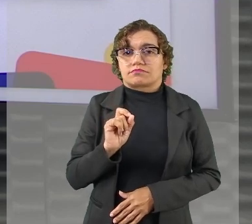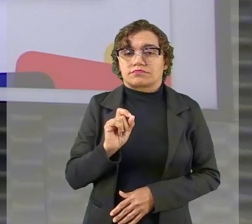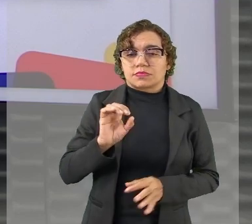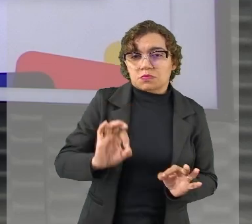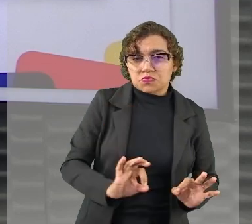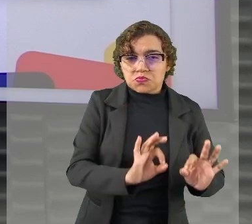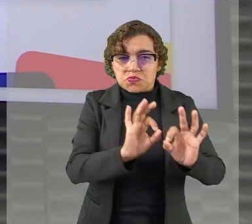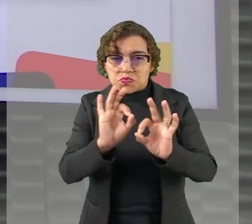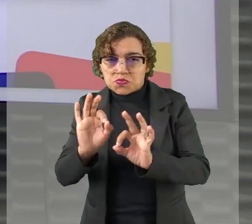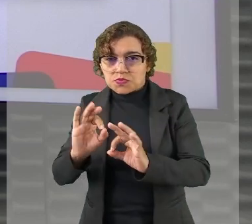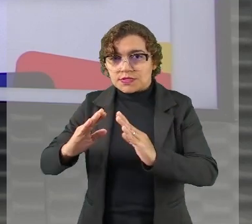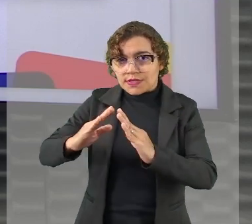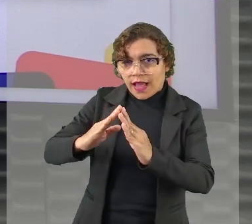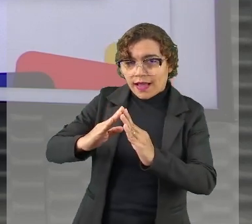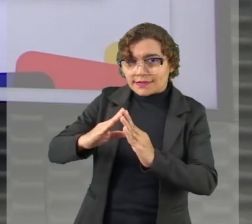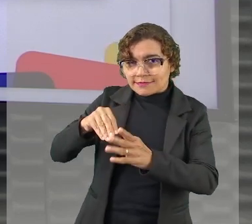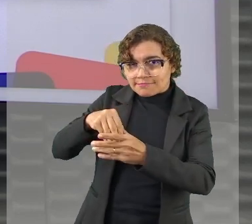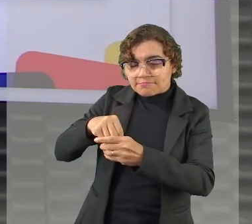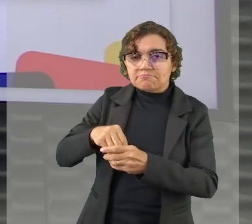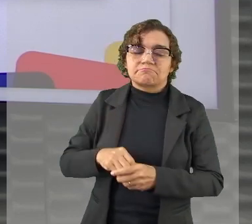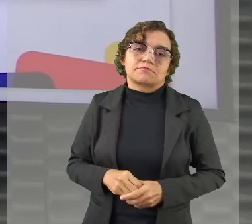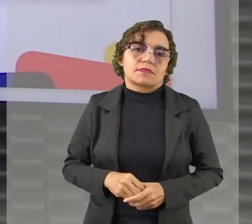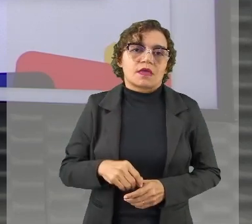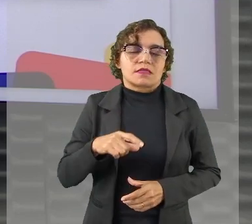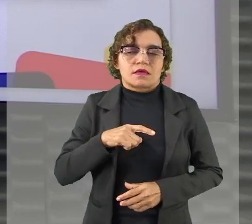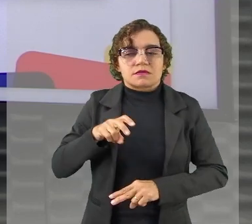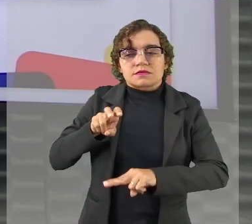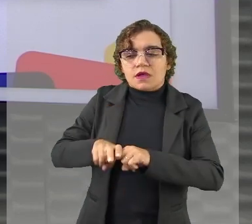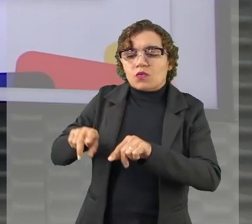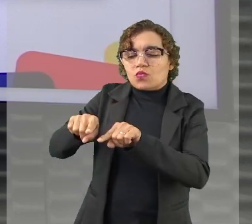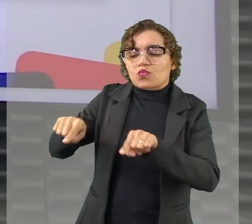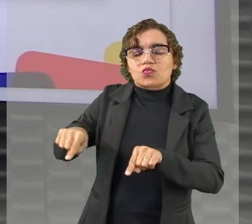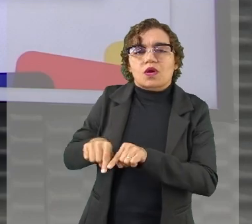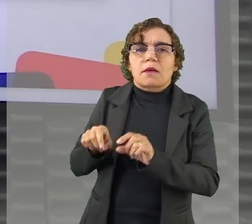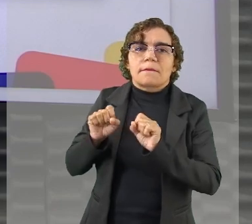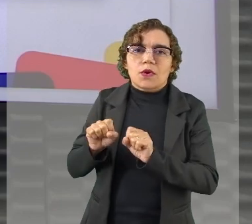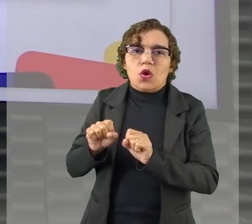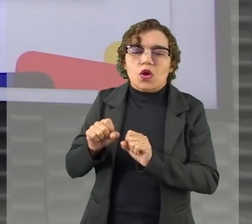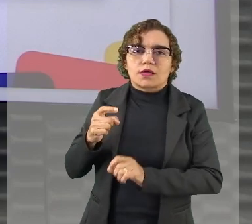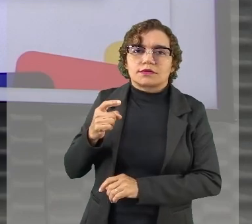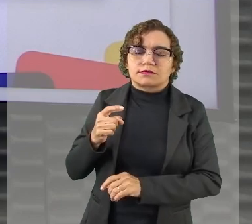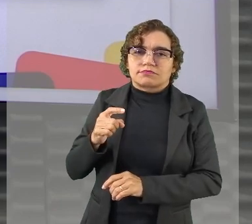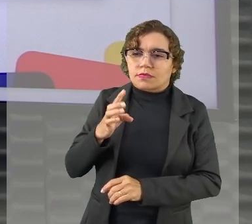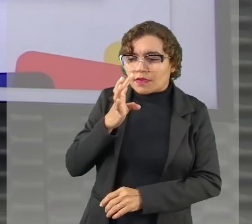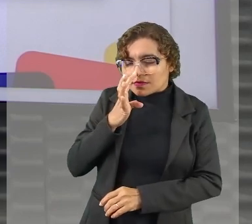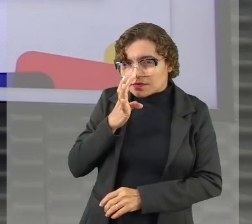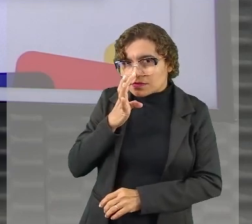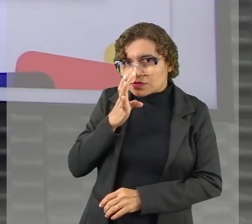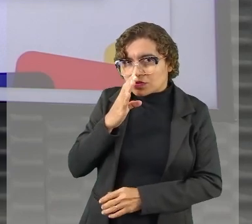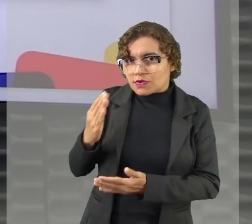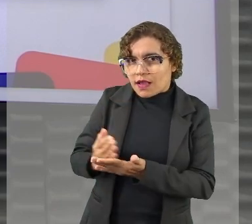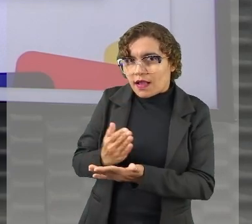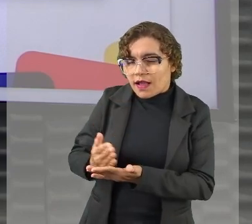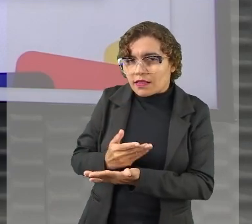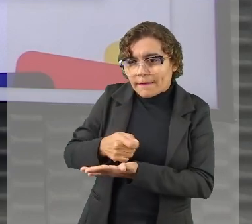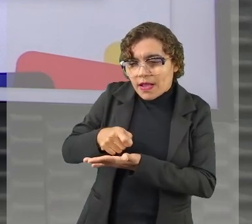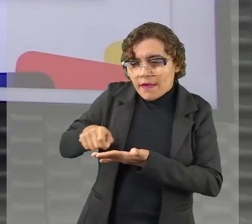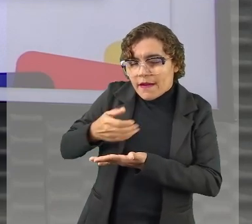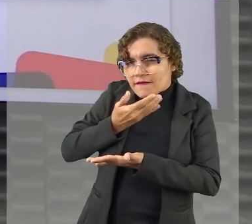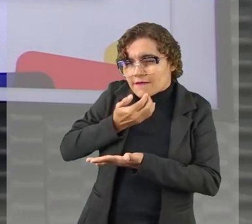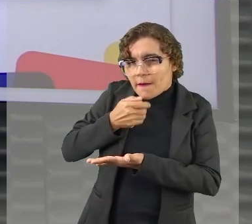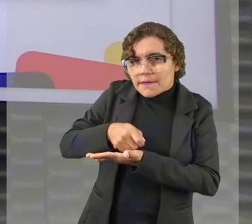em casa, vocês separem ali um lugar que vocês possam assistir essa aula com um caderninho e fazer as